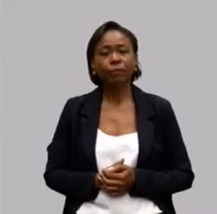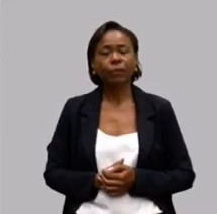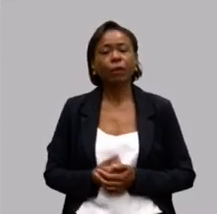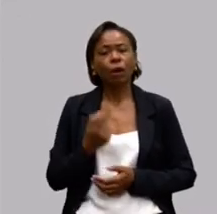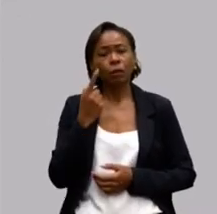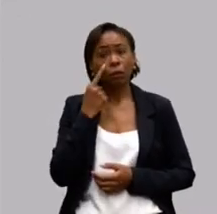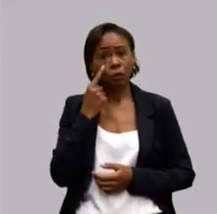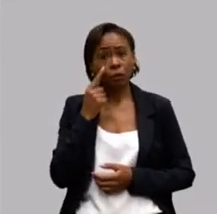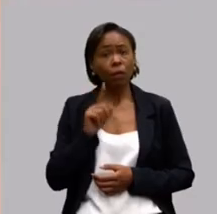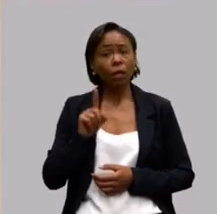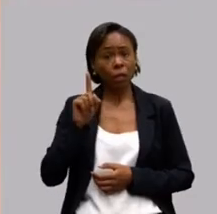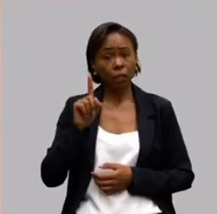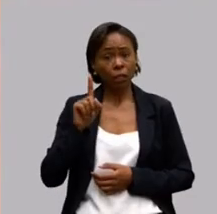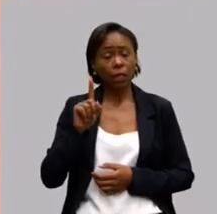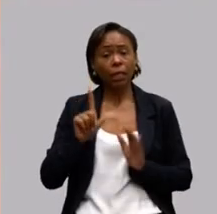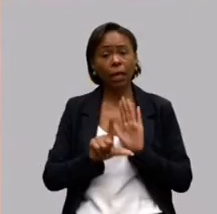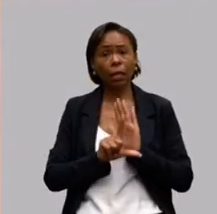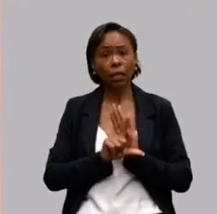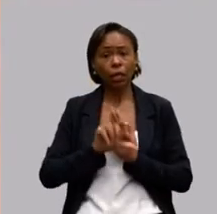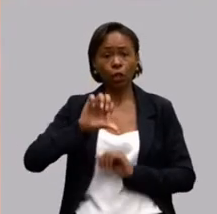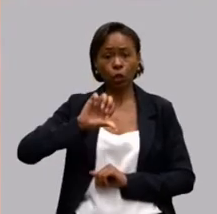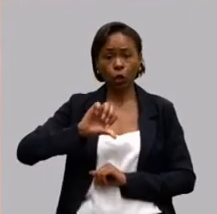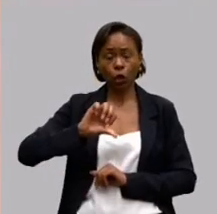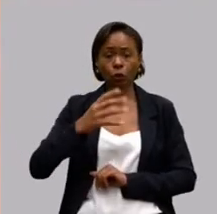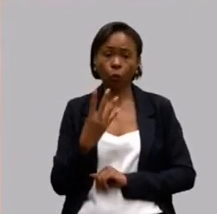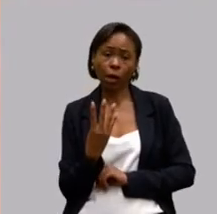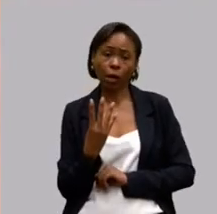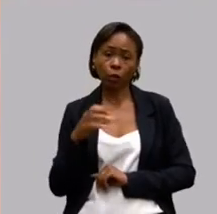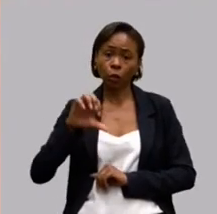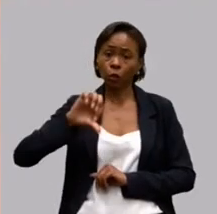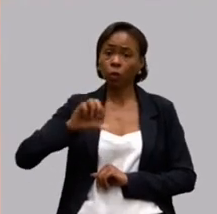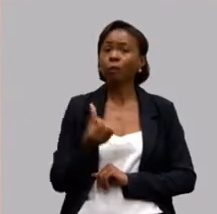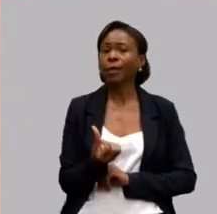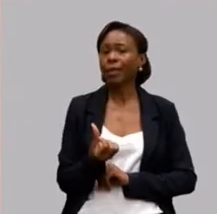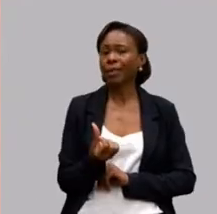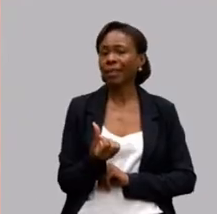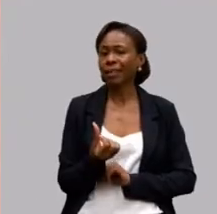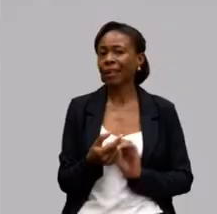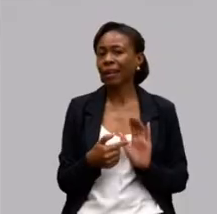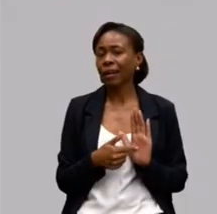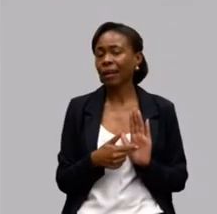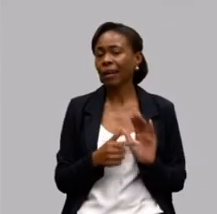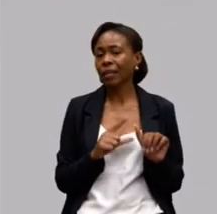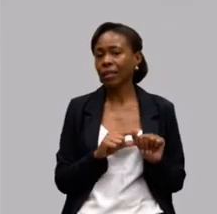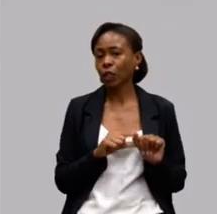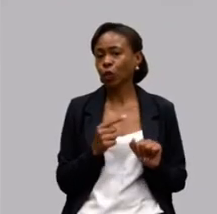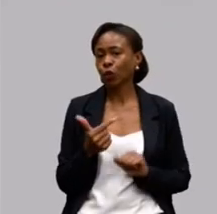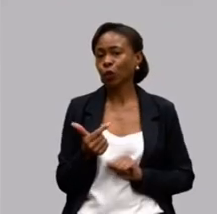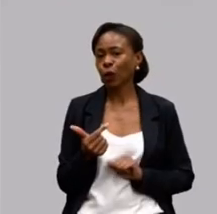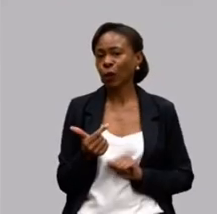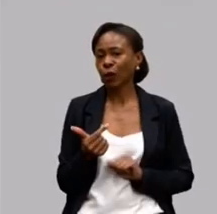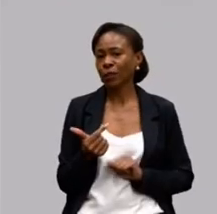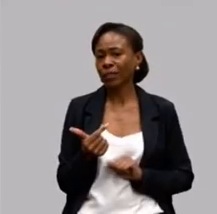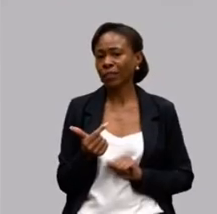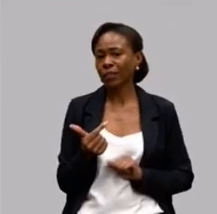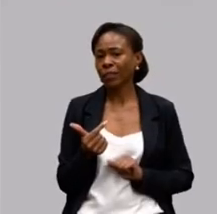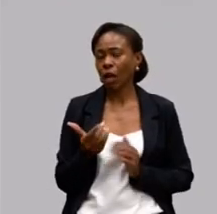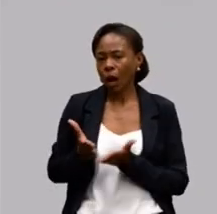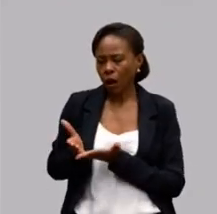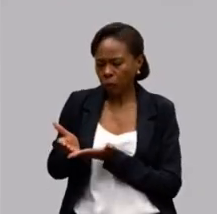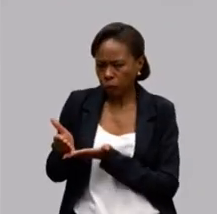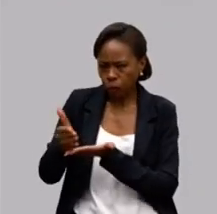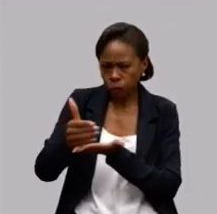lá, o que está lá na Lei 9496, né? Ela diz no seu artigo 12 que toda a receita proveniente